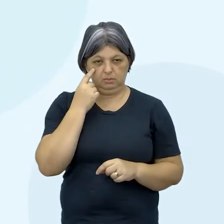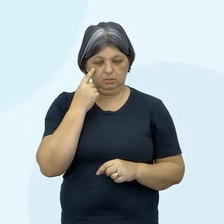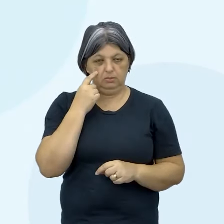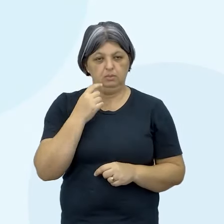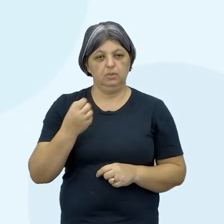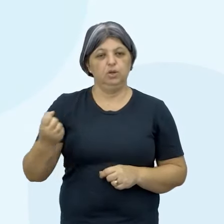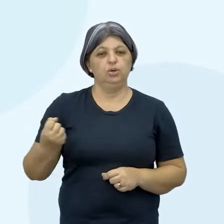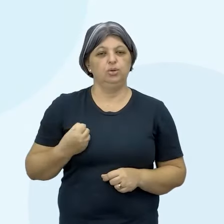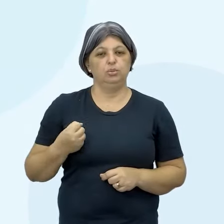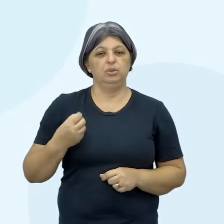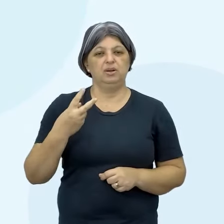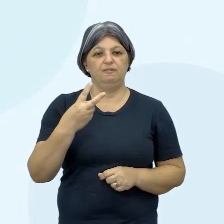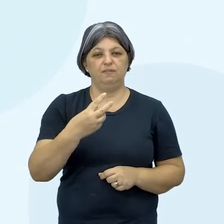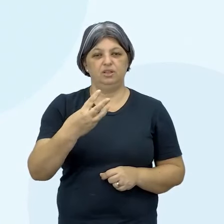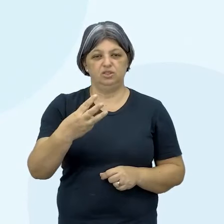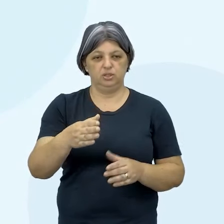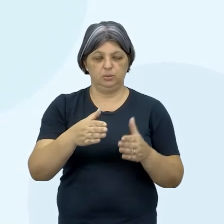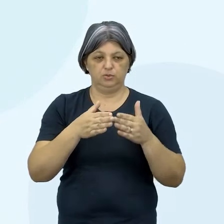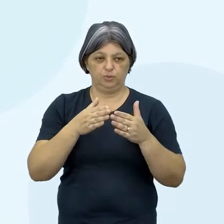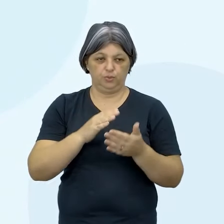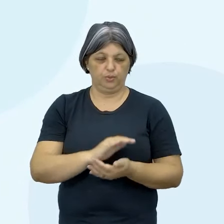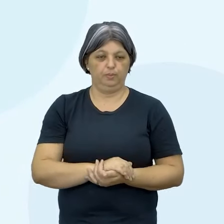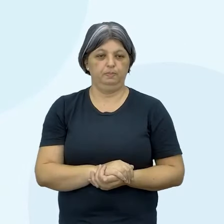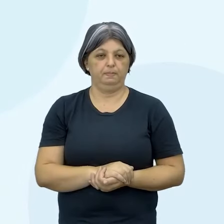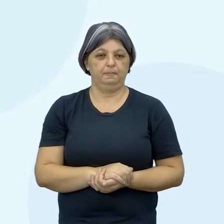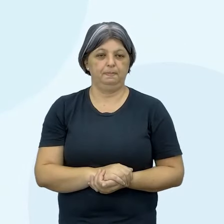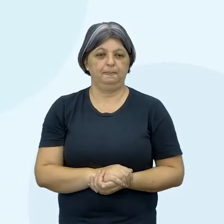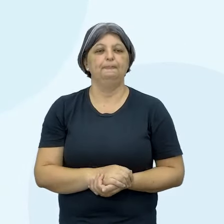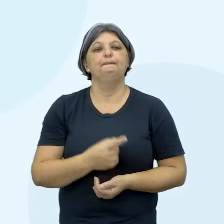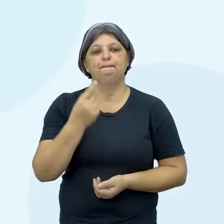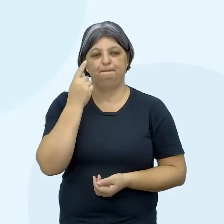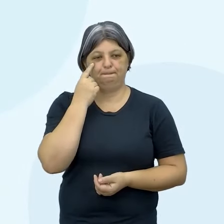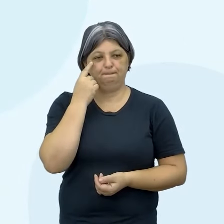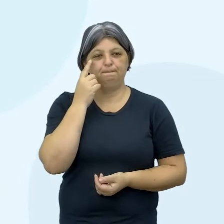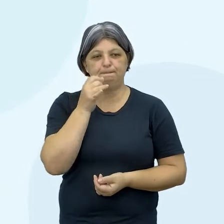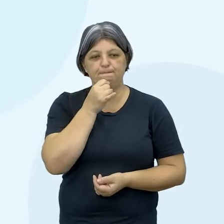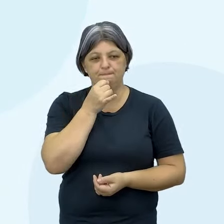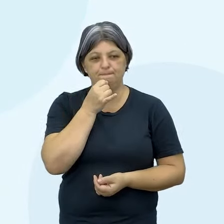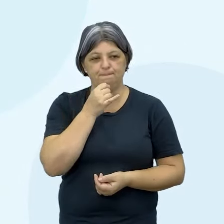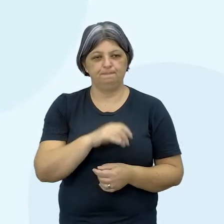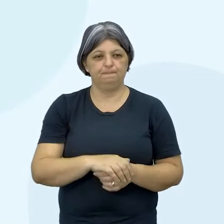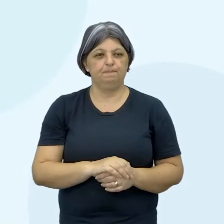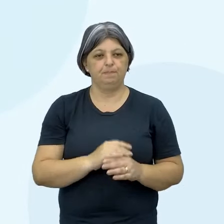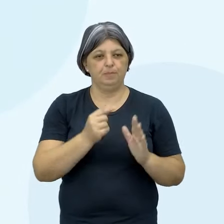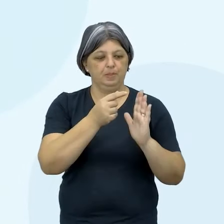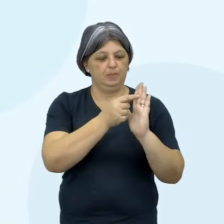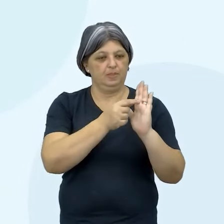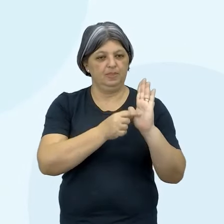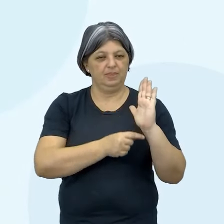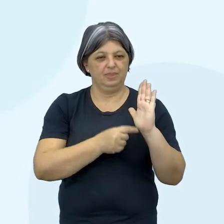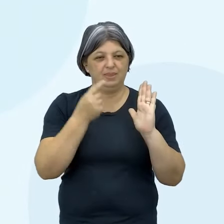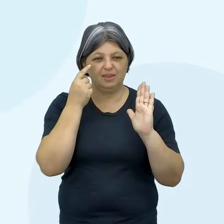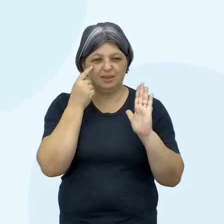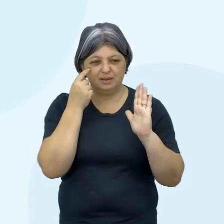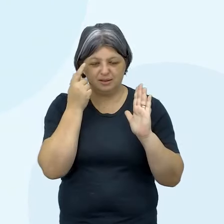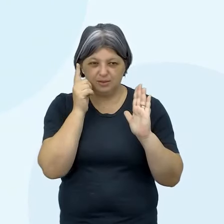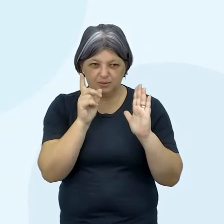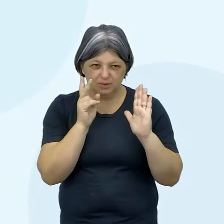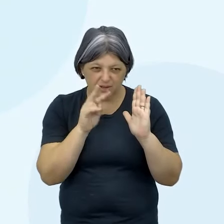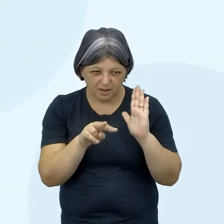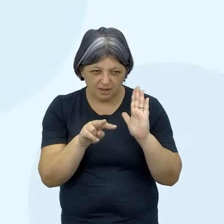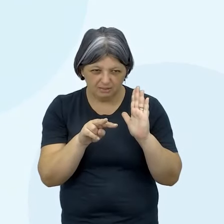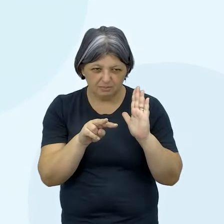slide 23 na tela, por favor. Aqui a gente tem um exemplo, né, mais ampliado para a gente conseguir ler sobre